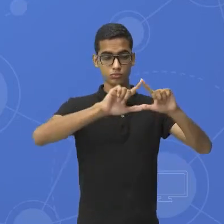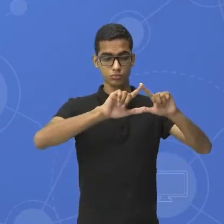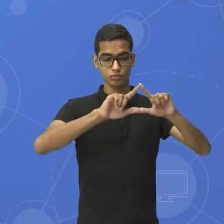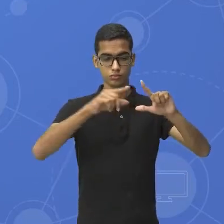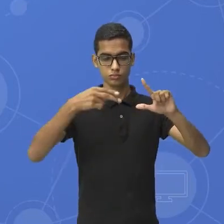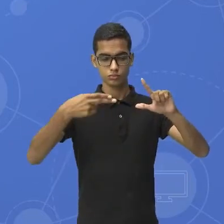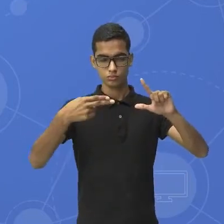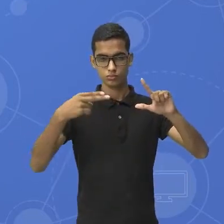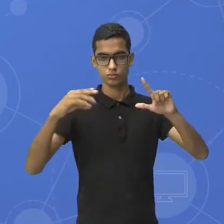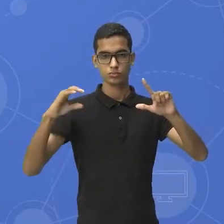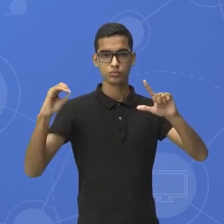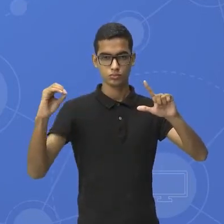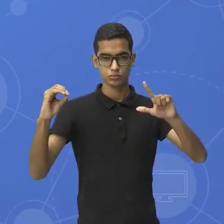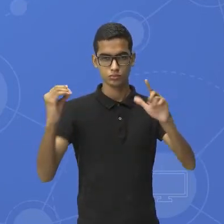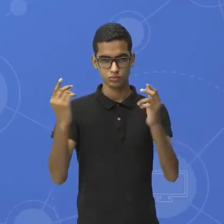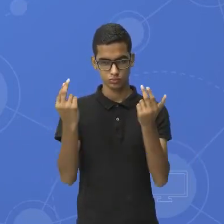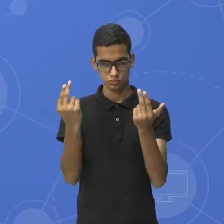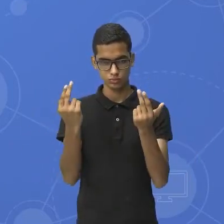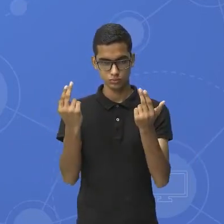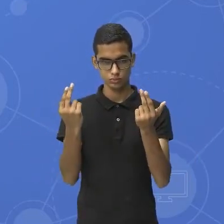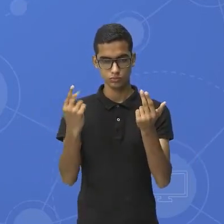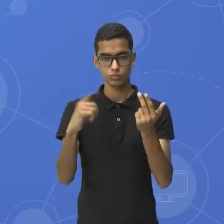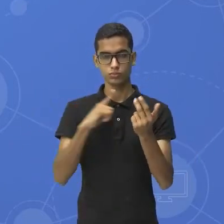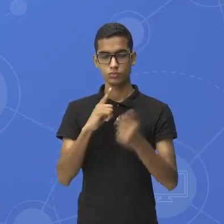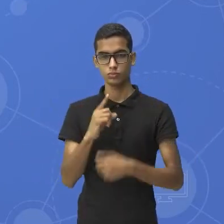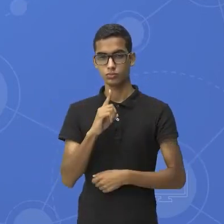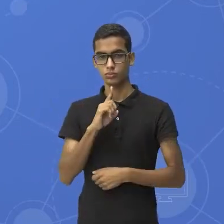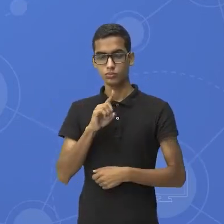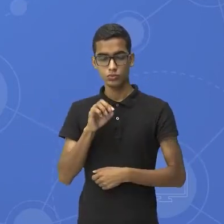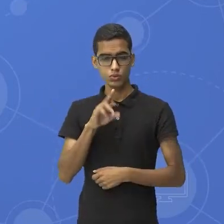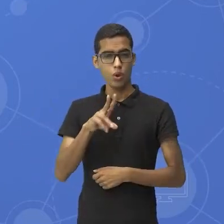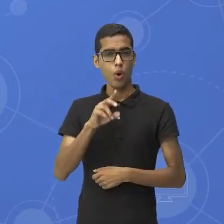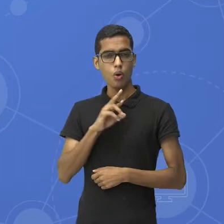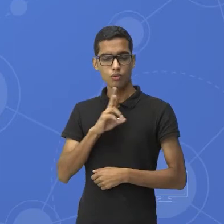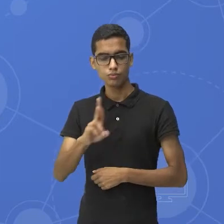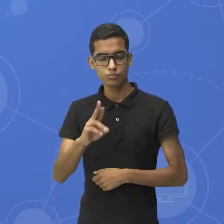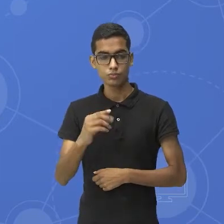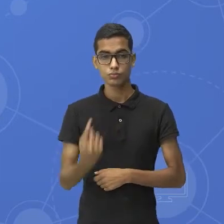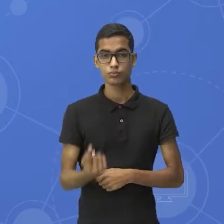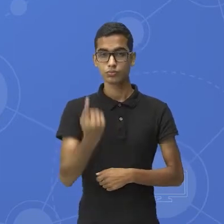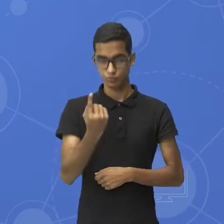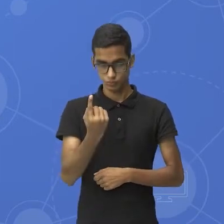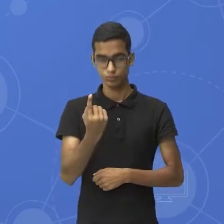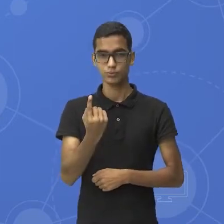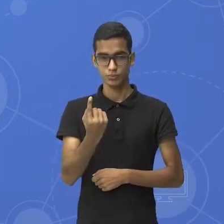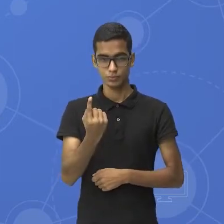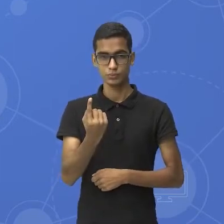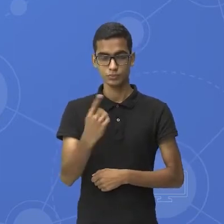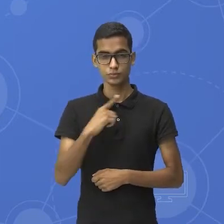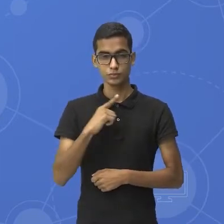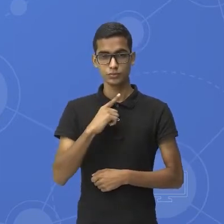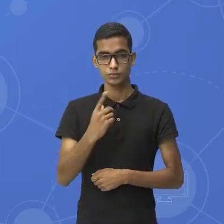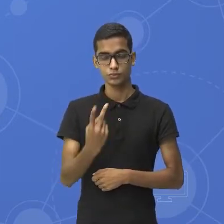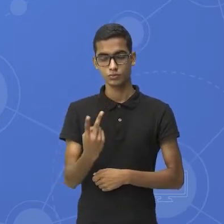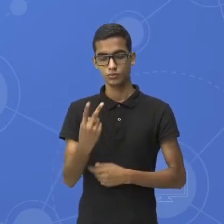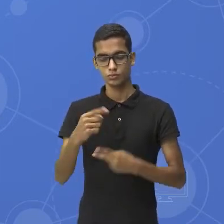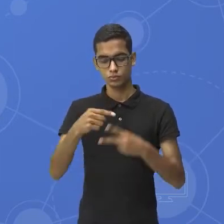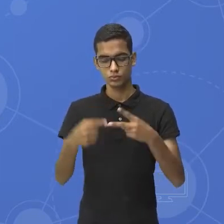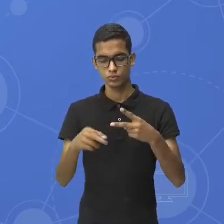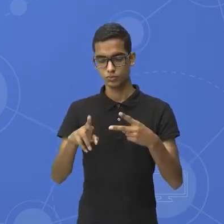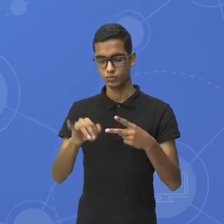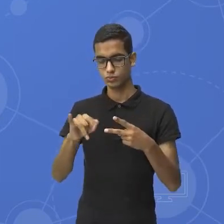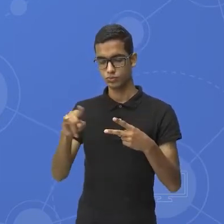só teremos uma única resposta, tá? Por quê? Porque nós teremos duas raízes, ou seja, x1 e